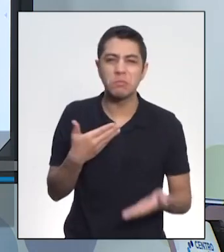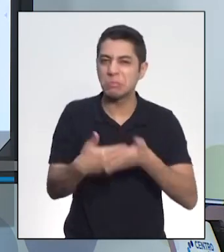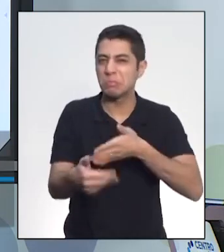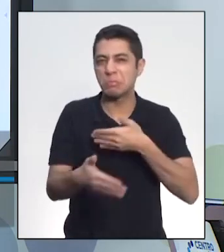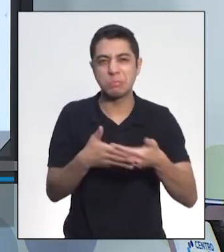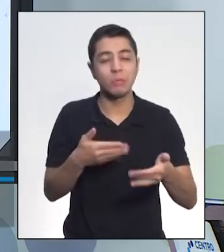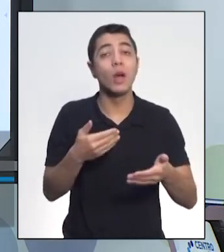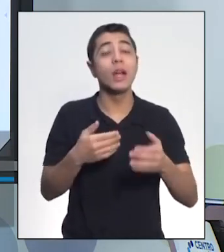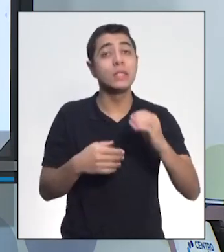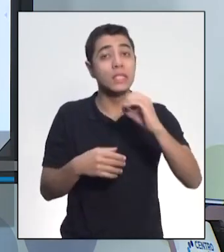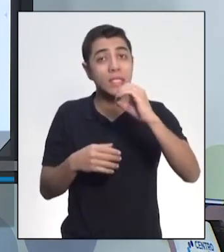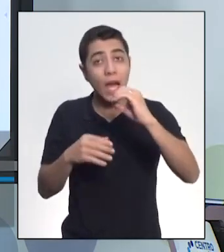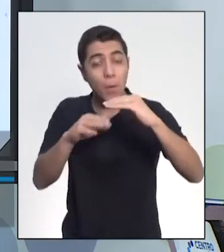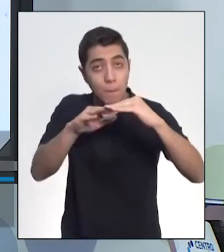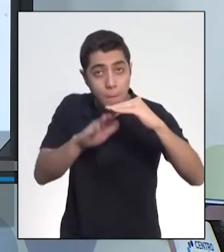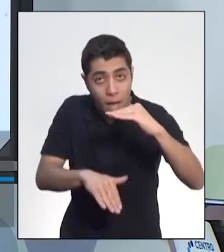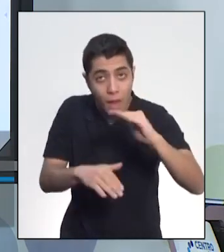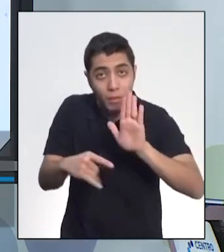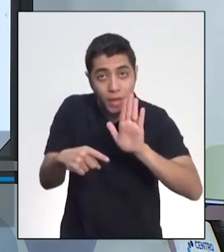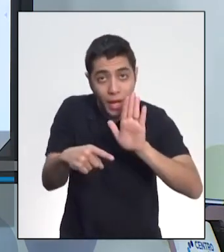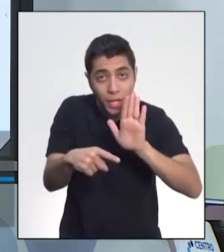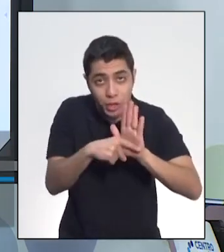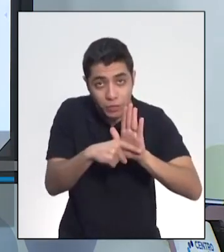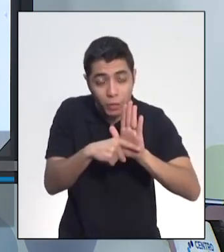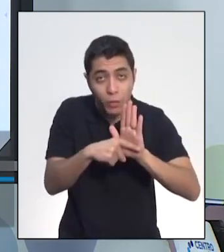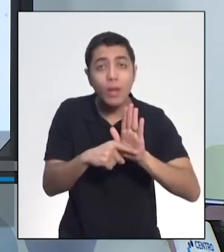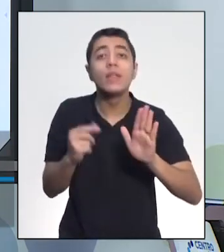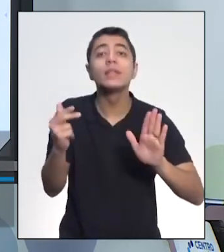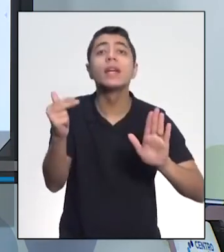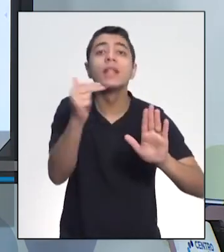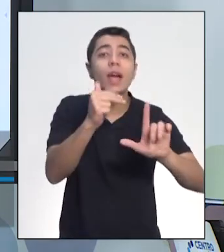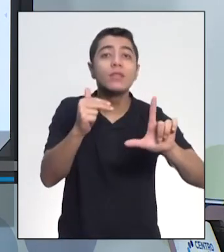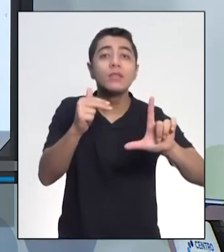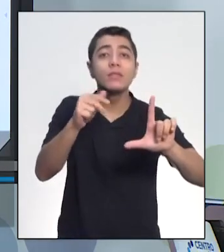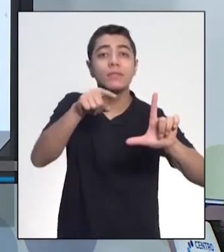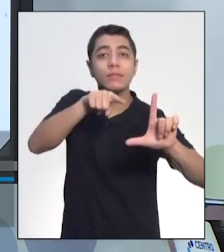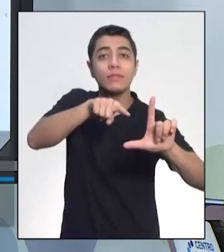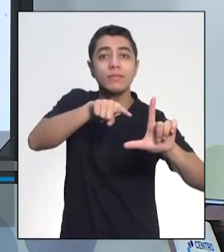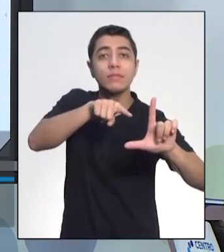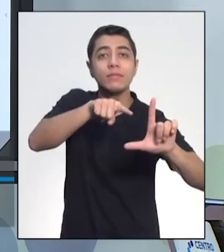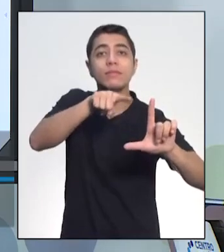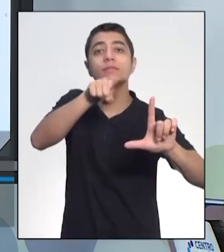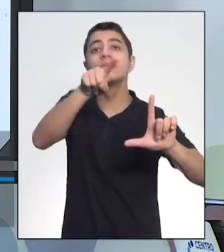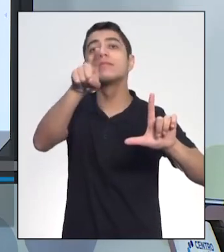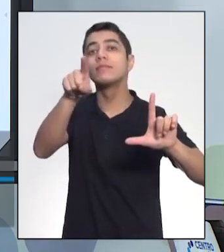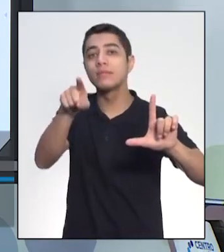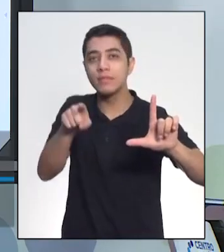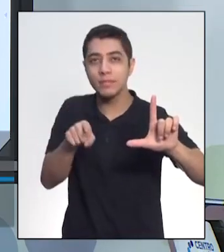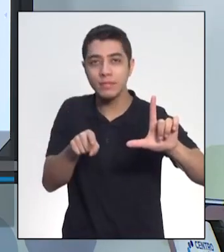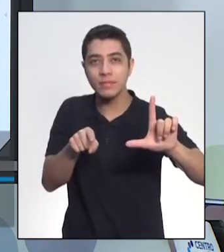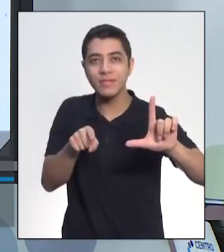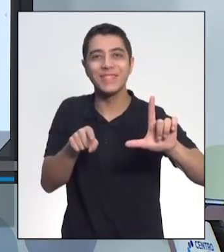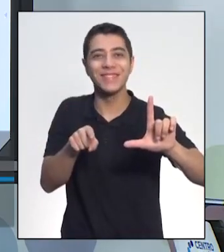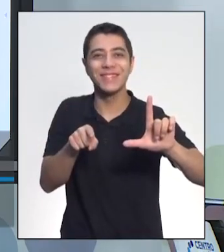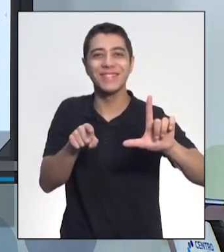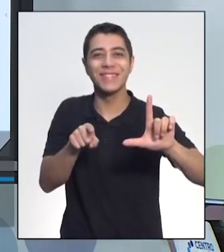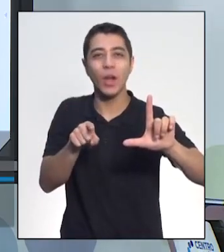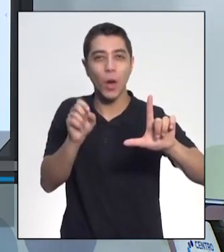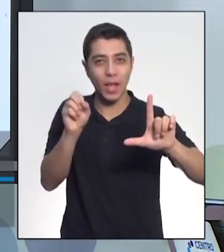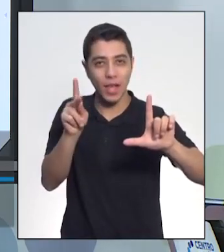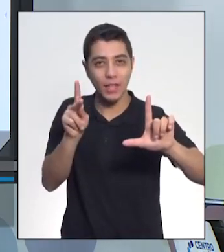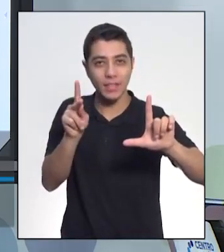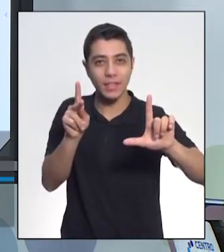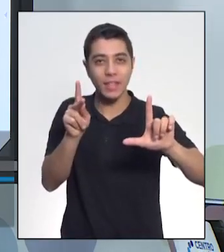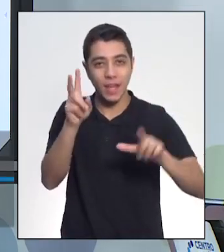está voltada para baixo e o vértice está lá em cima. Lembraram disso? Bom, então vamos começar hoje com um desafio.